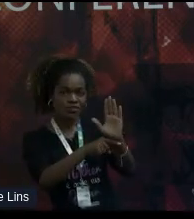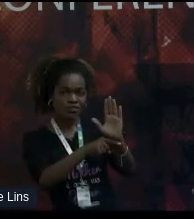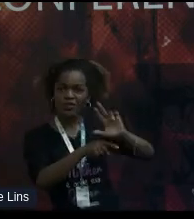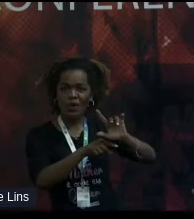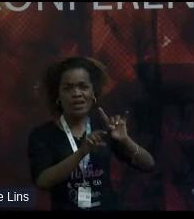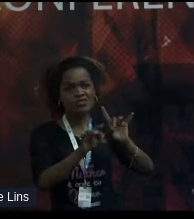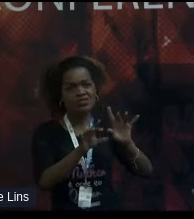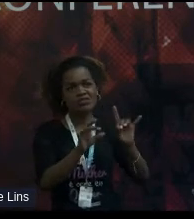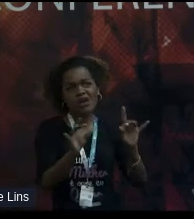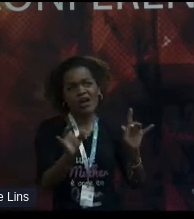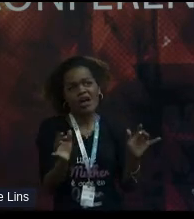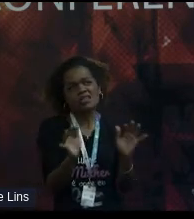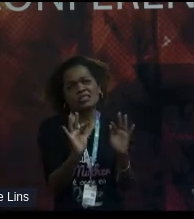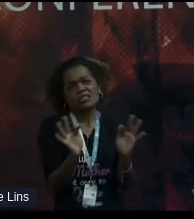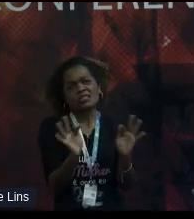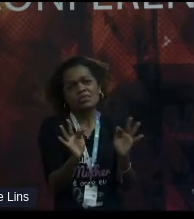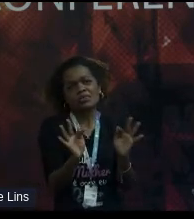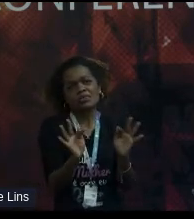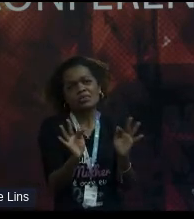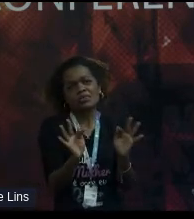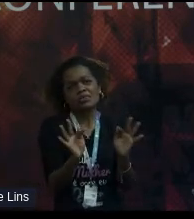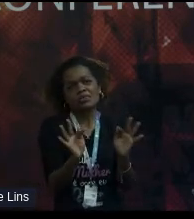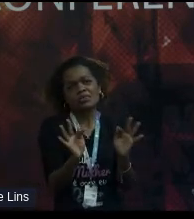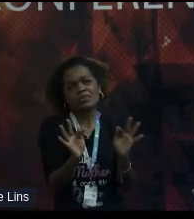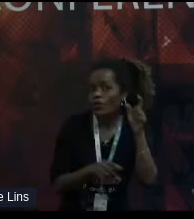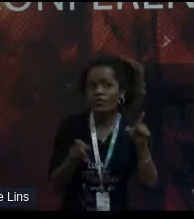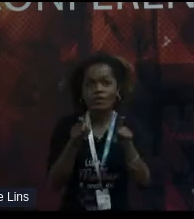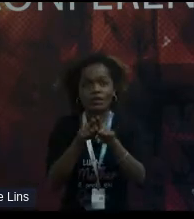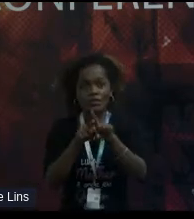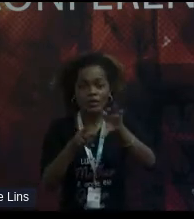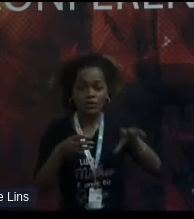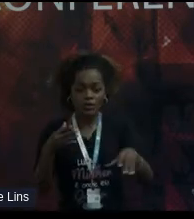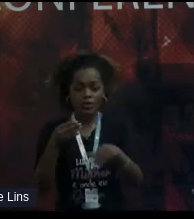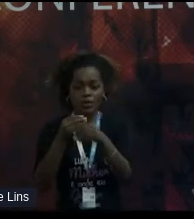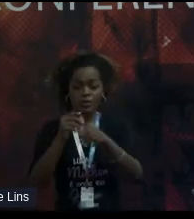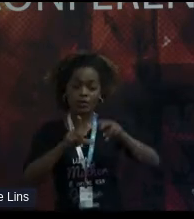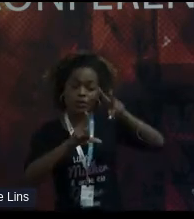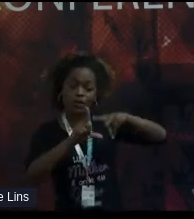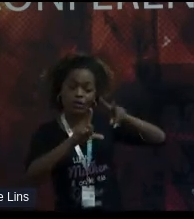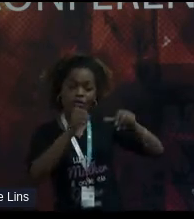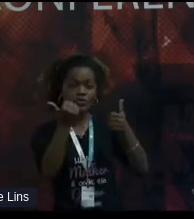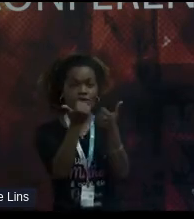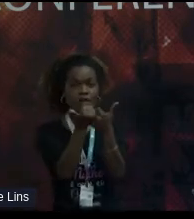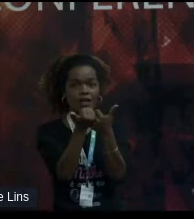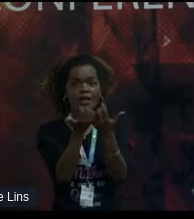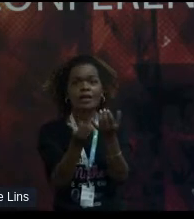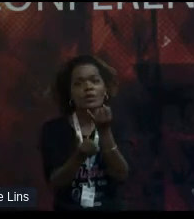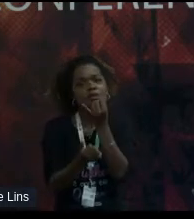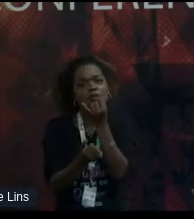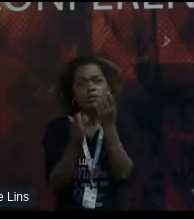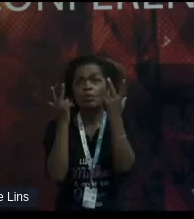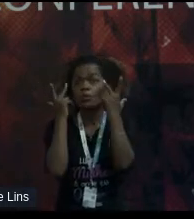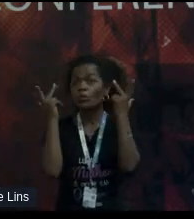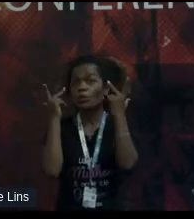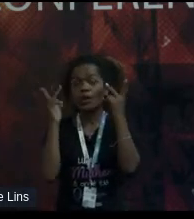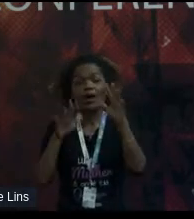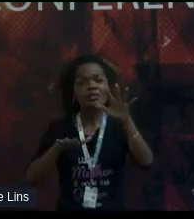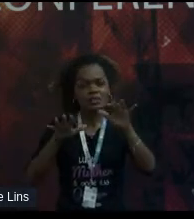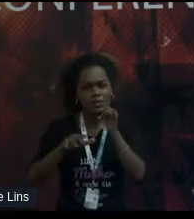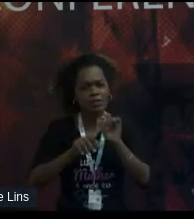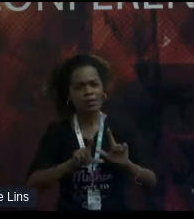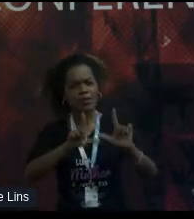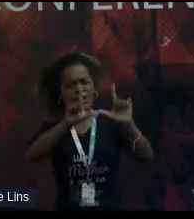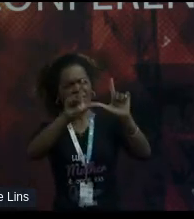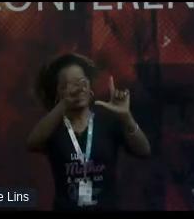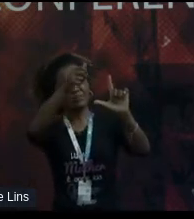para quem ouve, especifique um complemento para os leitores de tela. Isso é um exemplo bastante comum também. Às vezes você tem uma página lá que tem uma série de